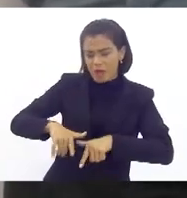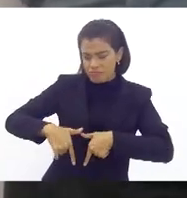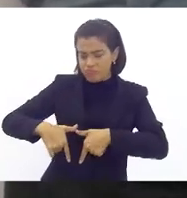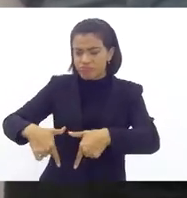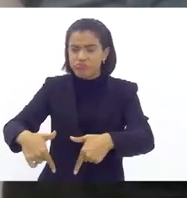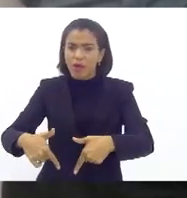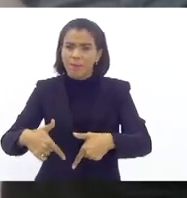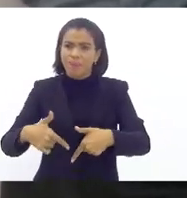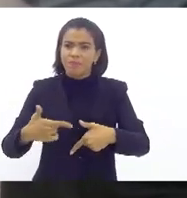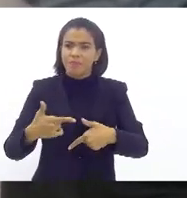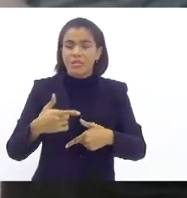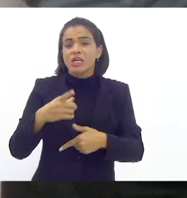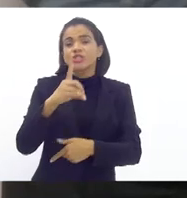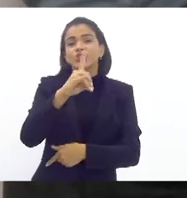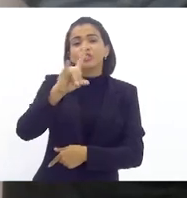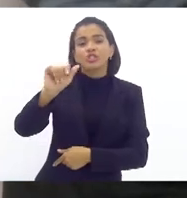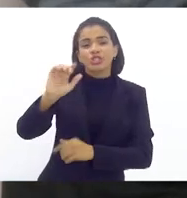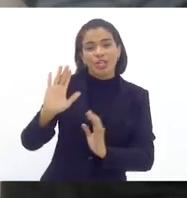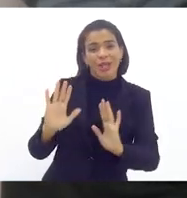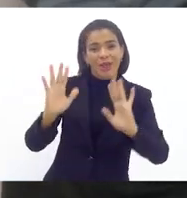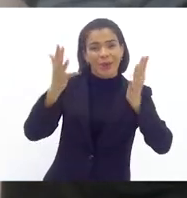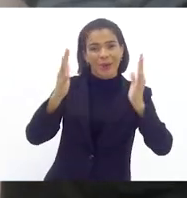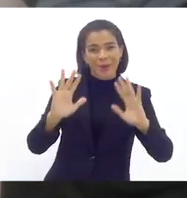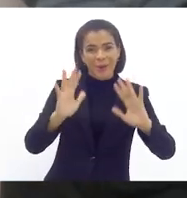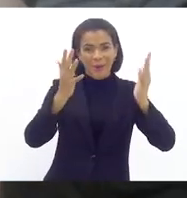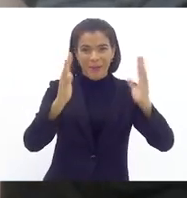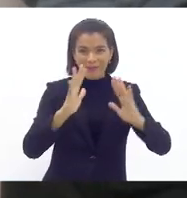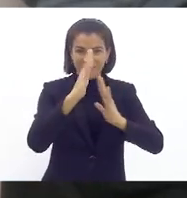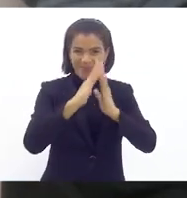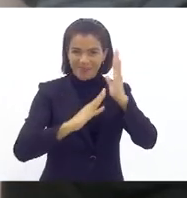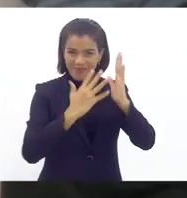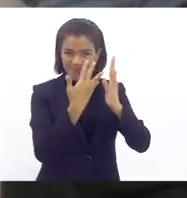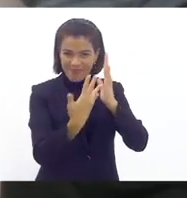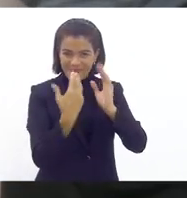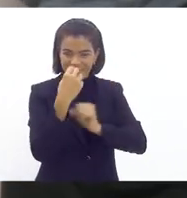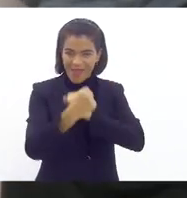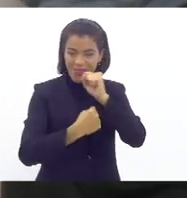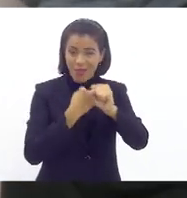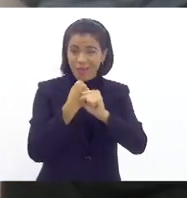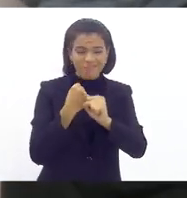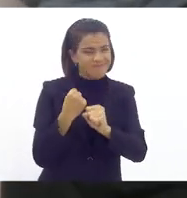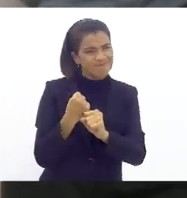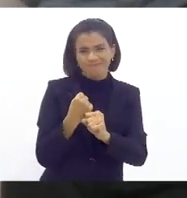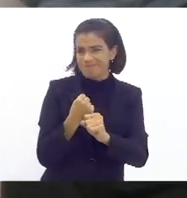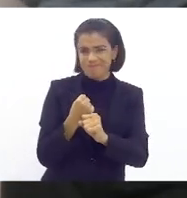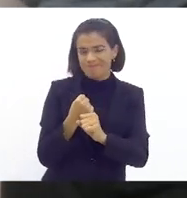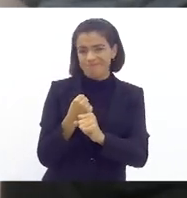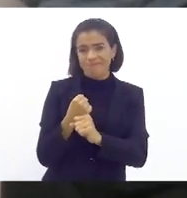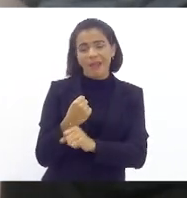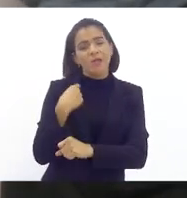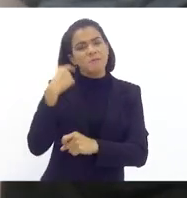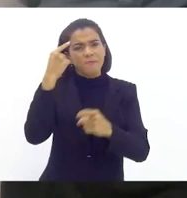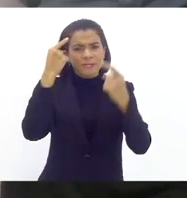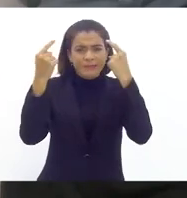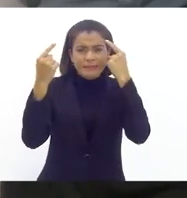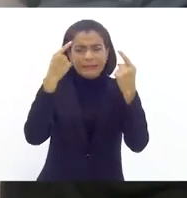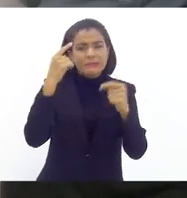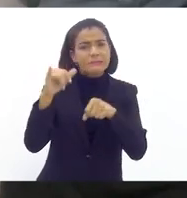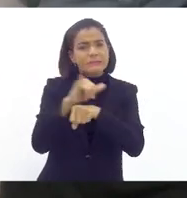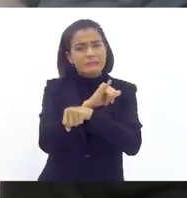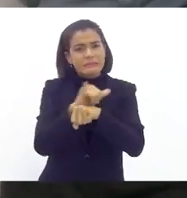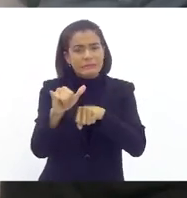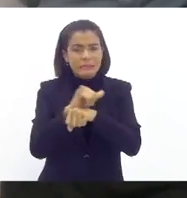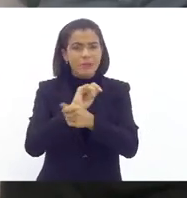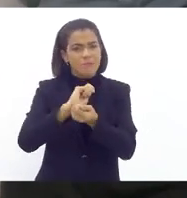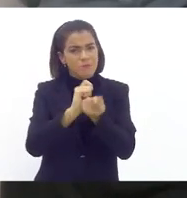através de datas comemorativas. Então, gente vem pensando nesse formato de fazer uma